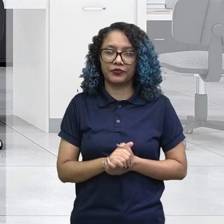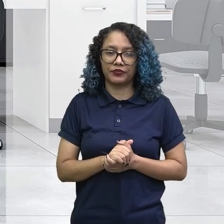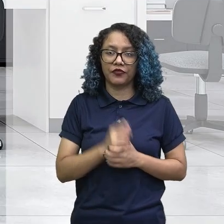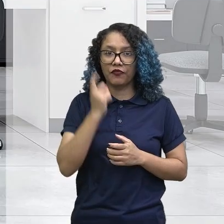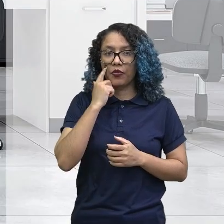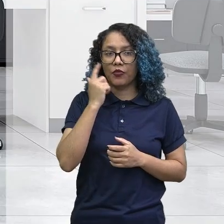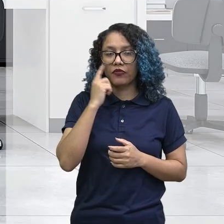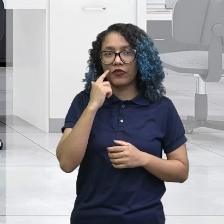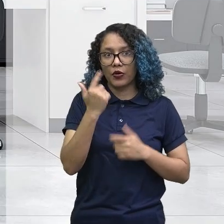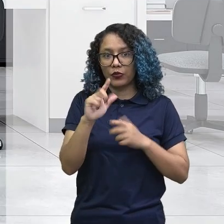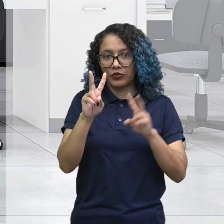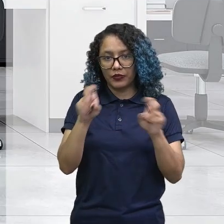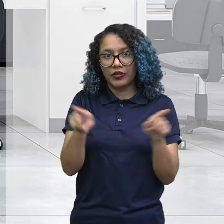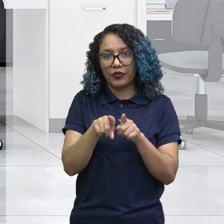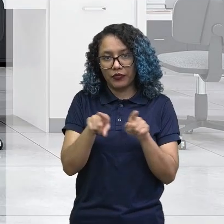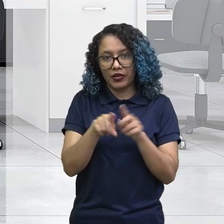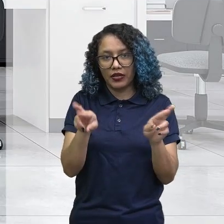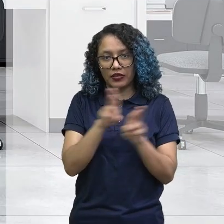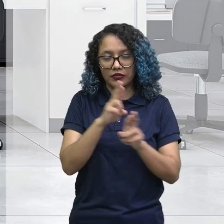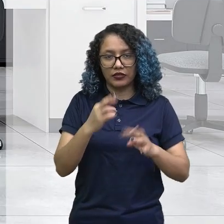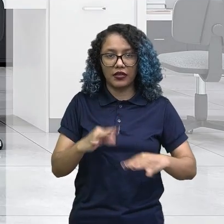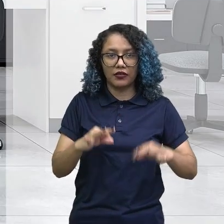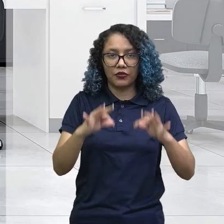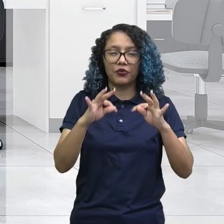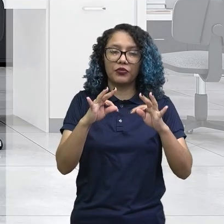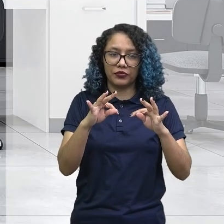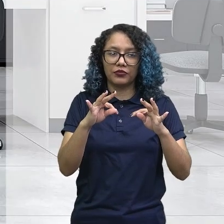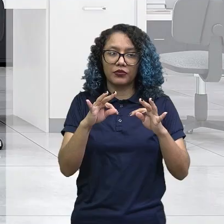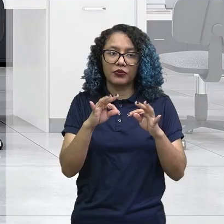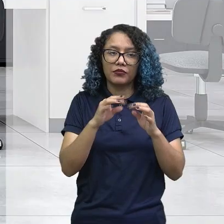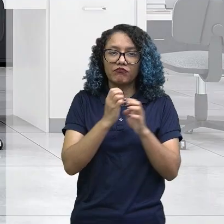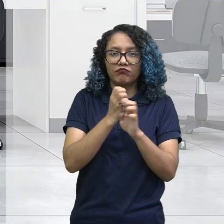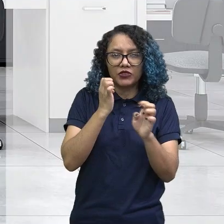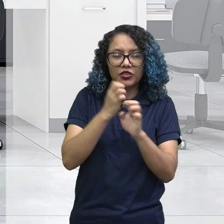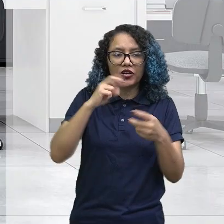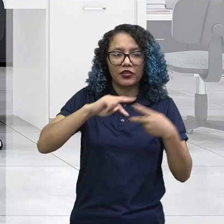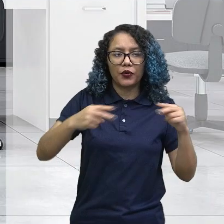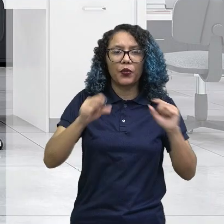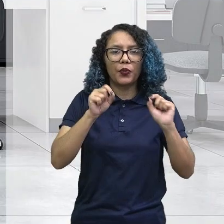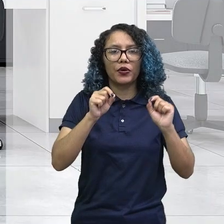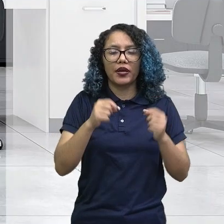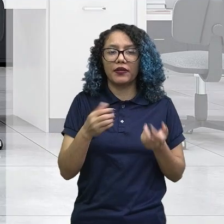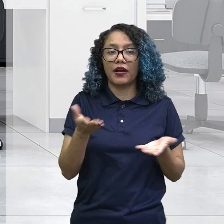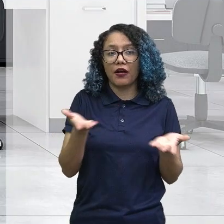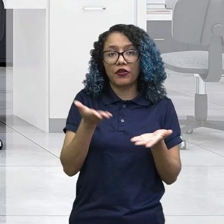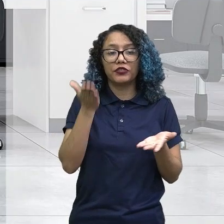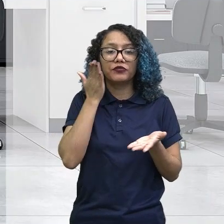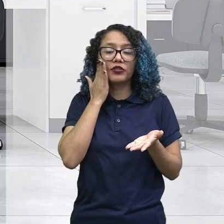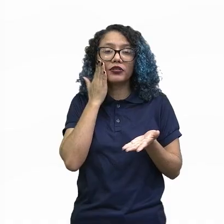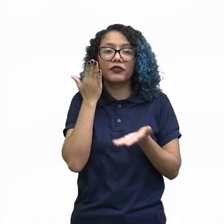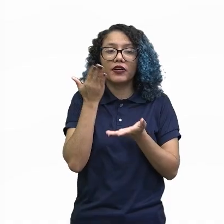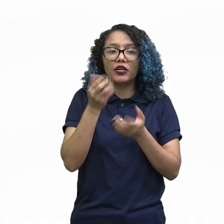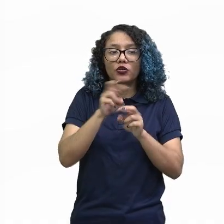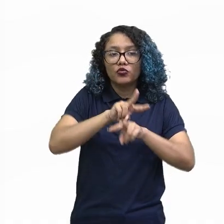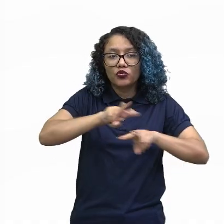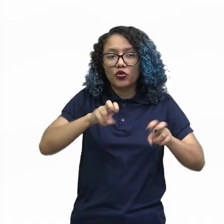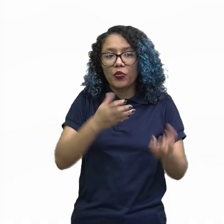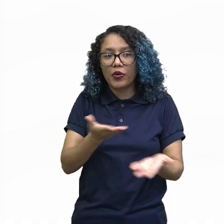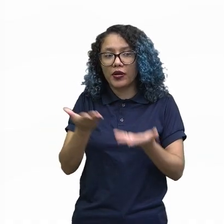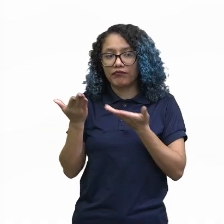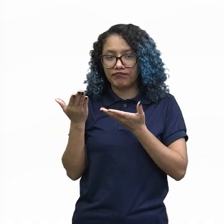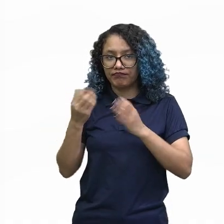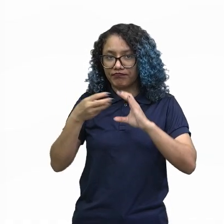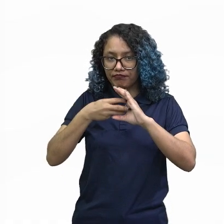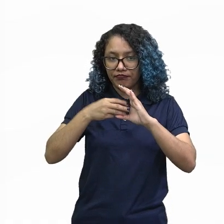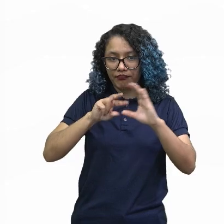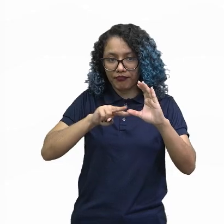conteúdos relacionados com isso. A gente vai agora conhecer um pouco mais sobre as células-tronco. Vamos visualizar. As células-tronco